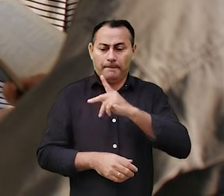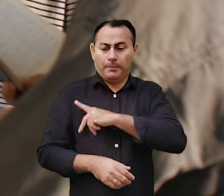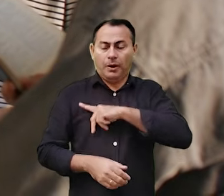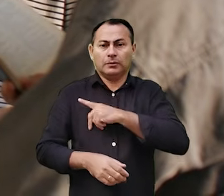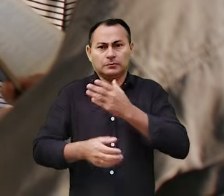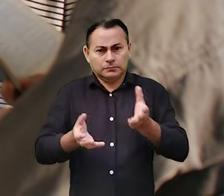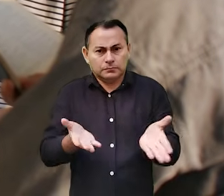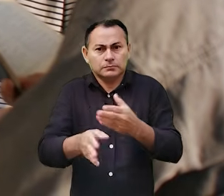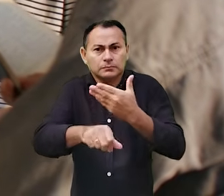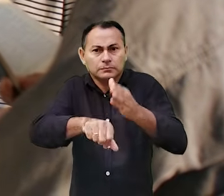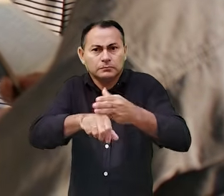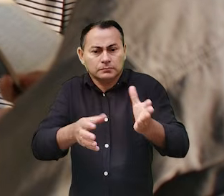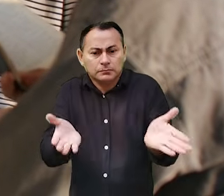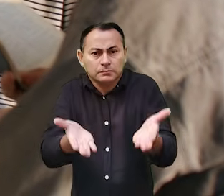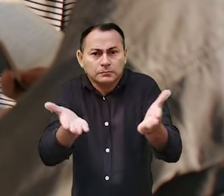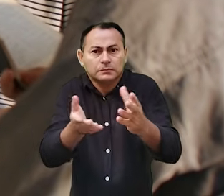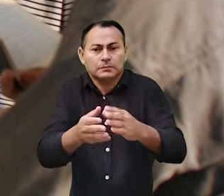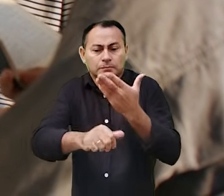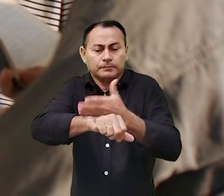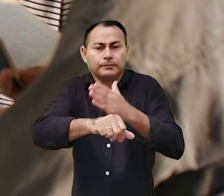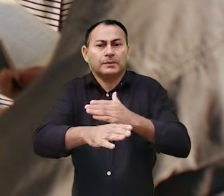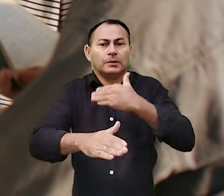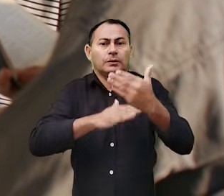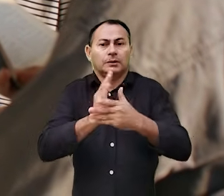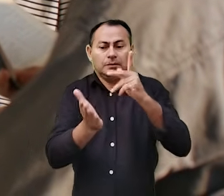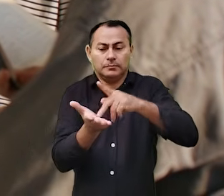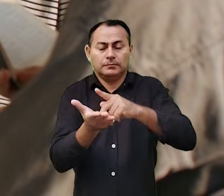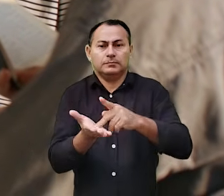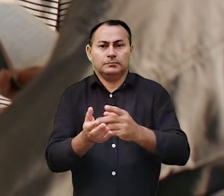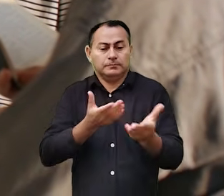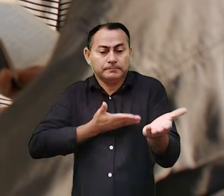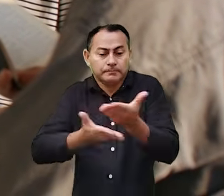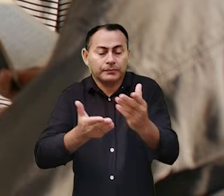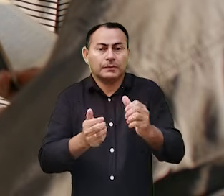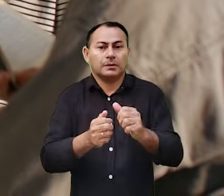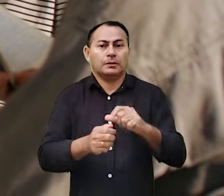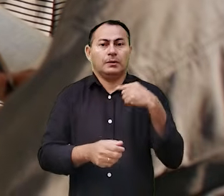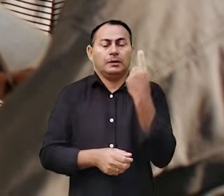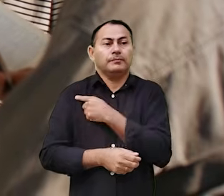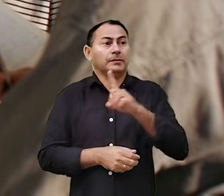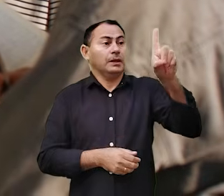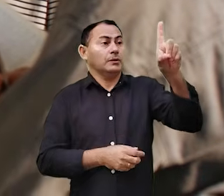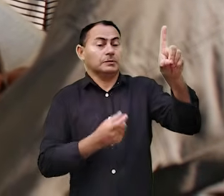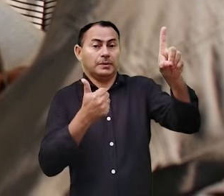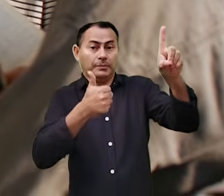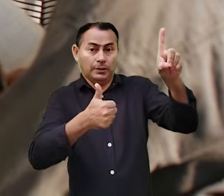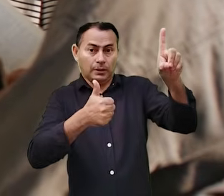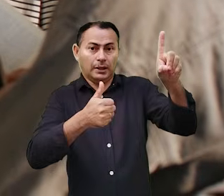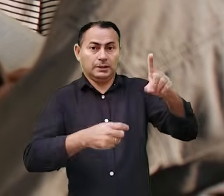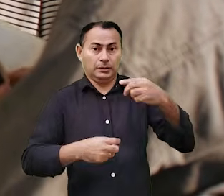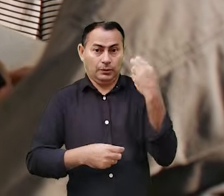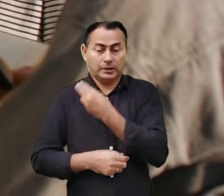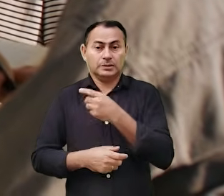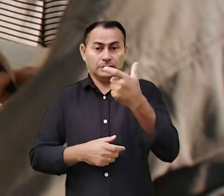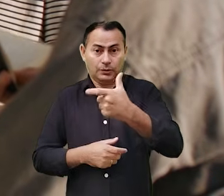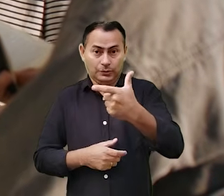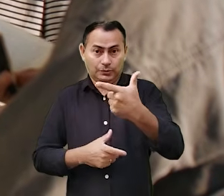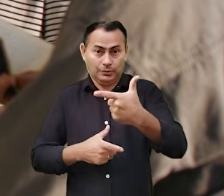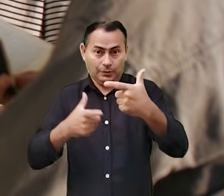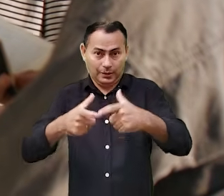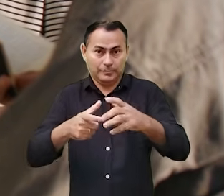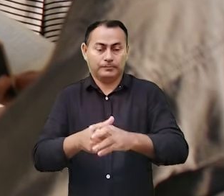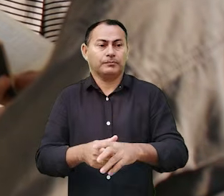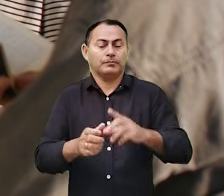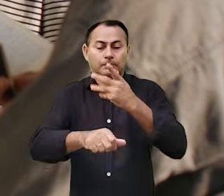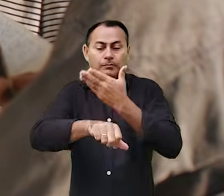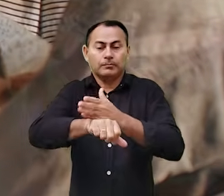nos exorta a aplicarmos todas as verdades que ele compartilhou conosco. Deus em primeiro lugar e nós em segundo. Paulo nos